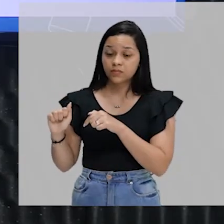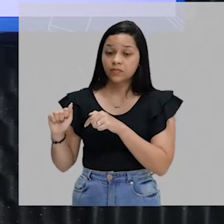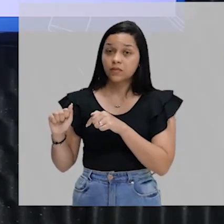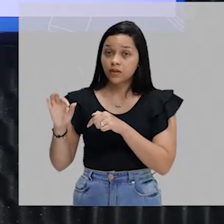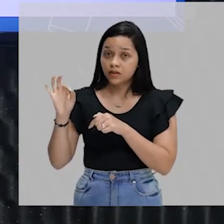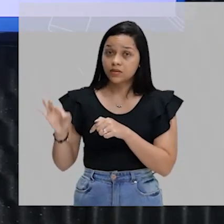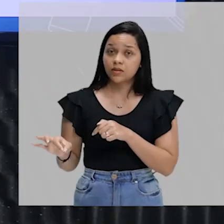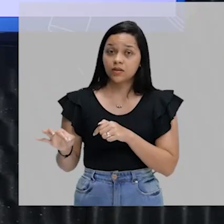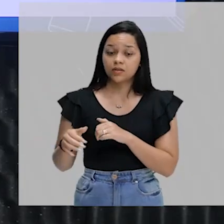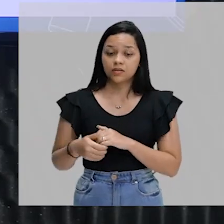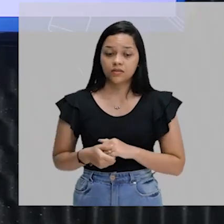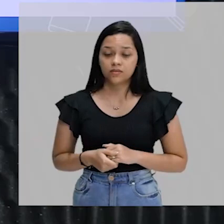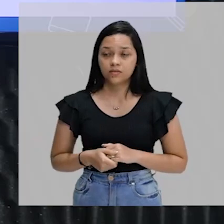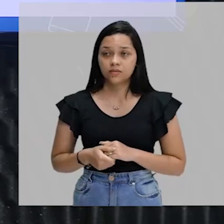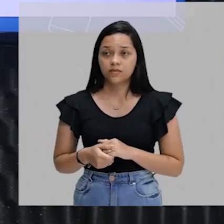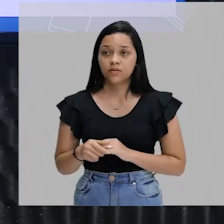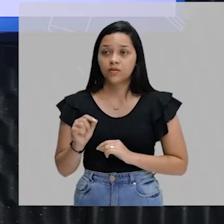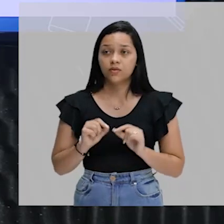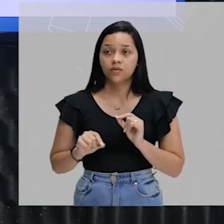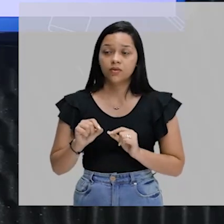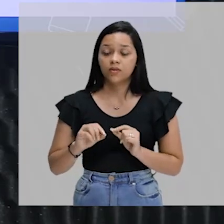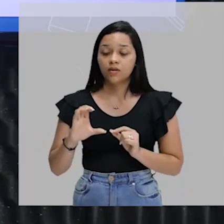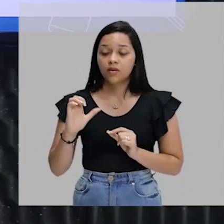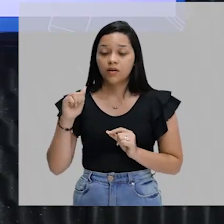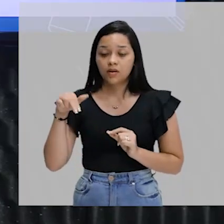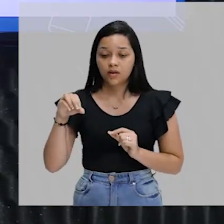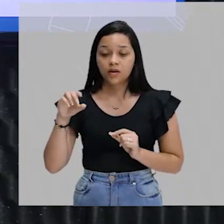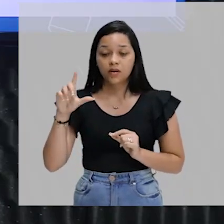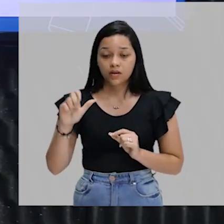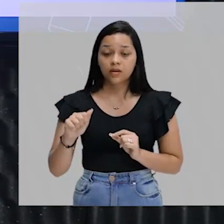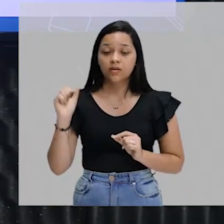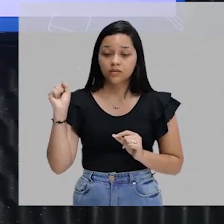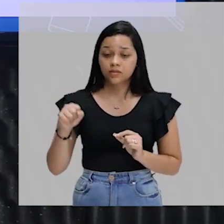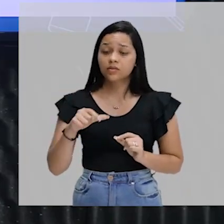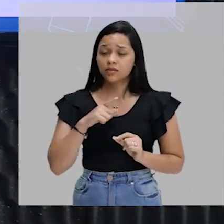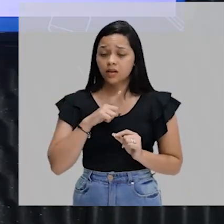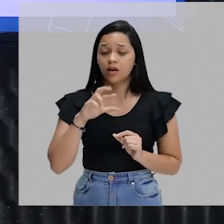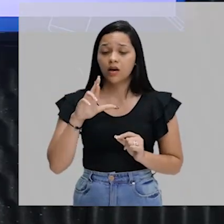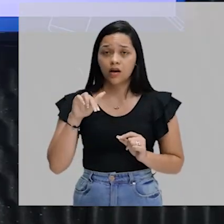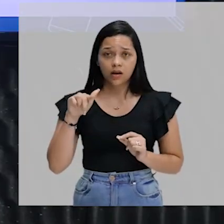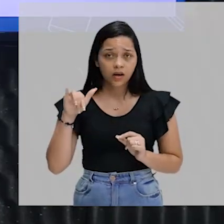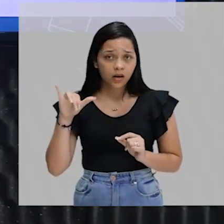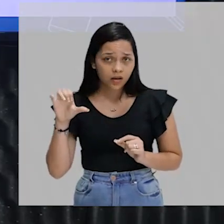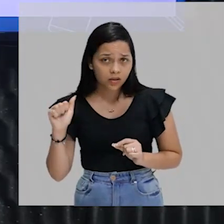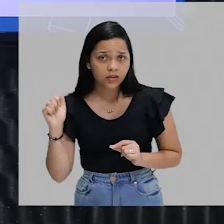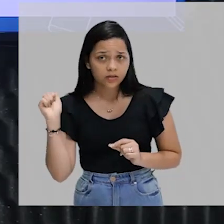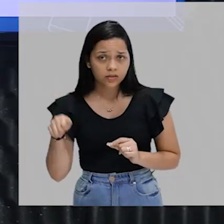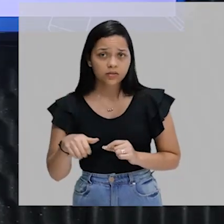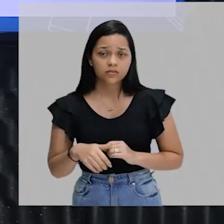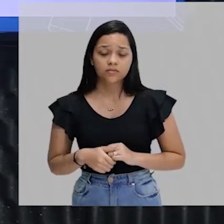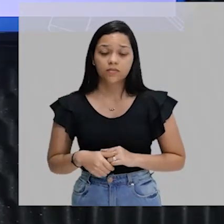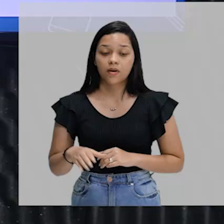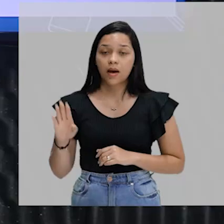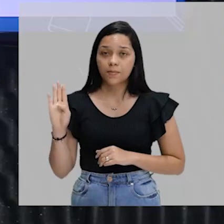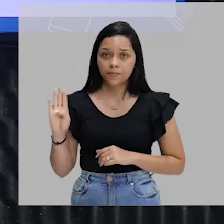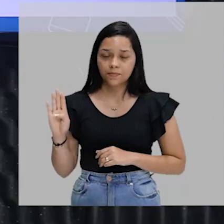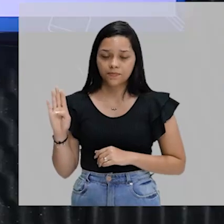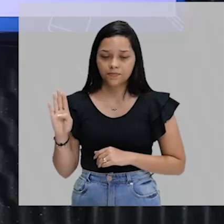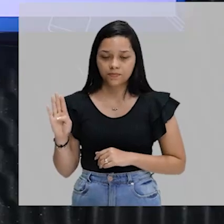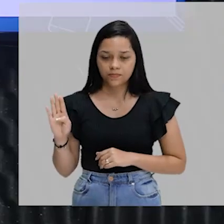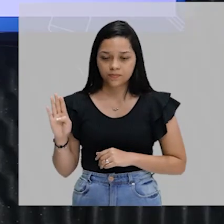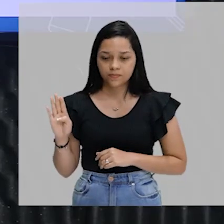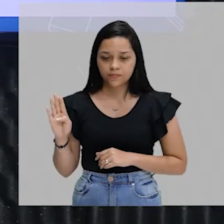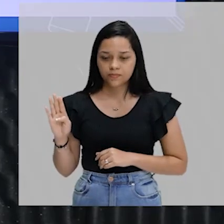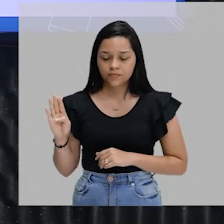tá? Ele está falando que a canola é transgênica, e está lá no texto que ela é transgênica. E letra B, o pólen da